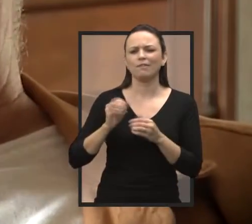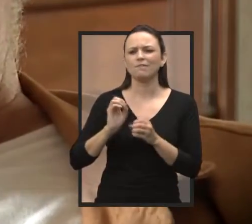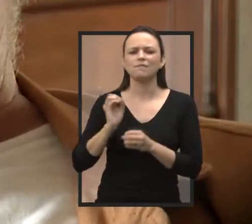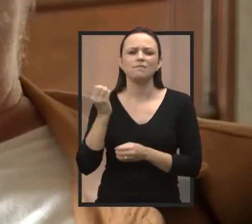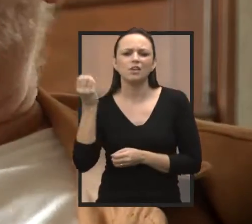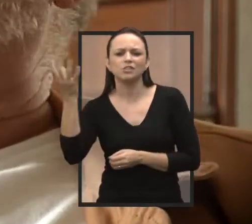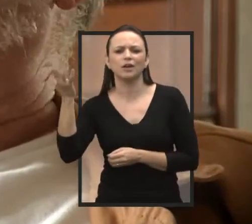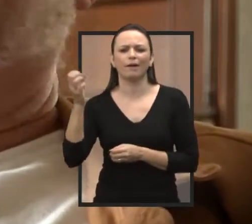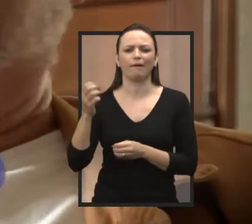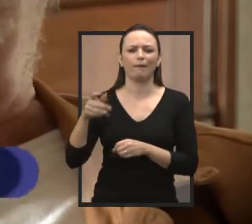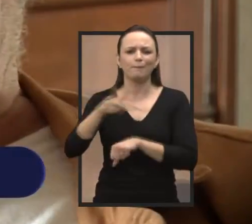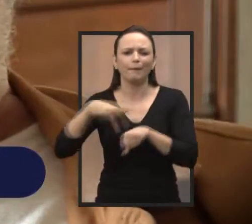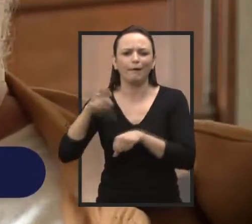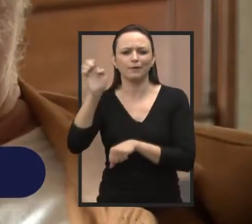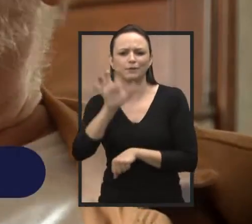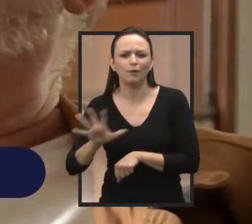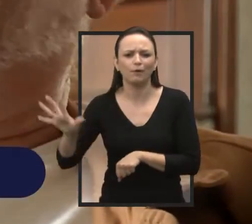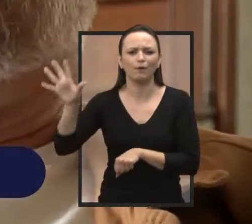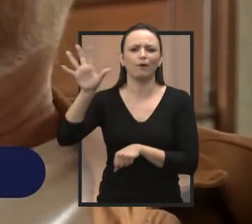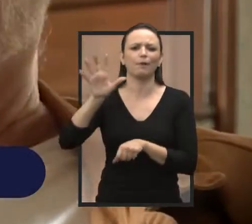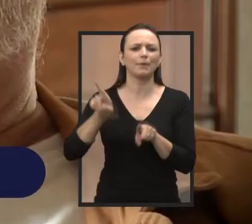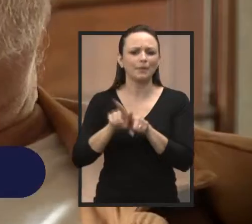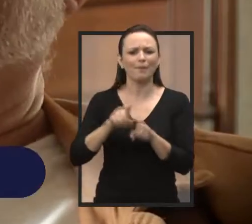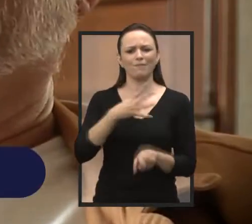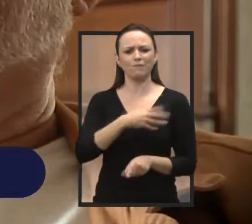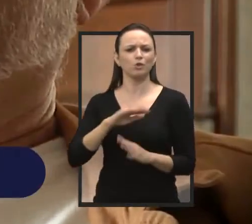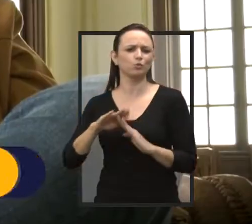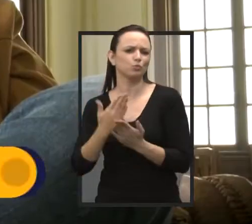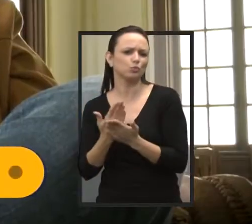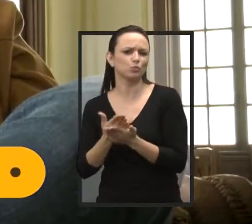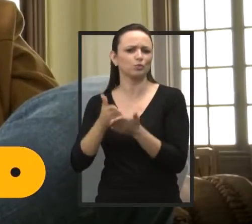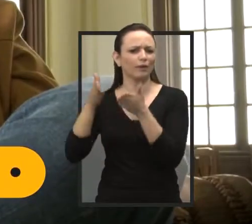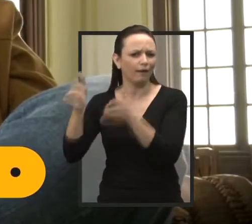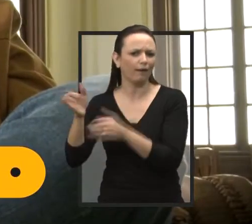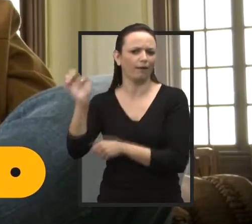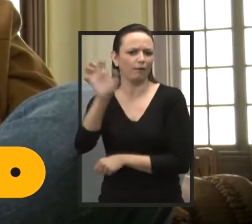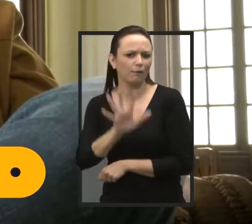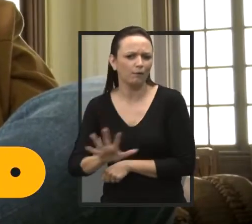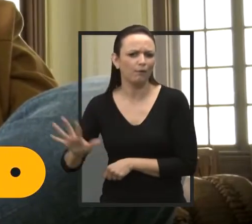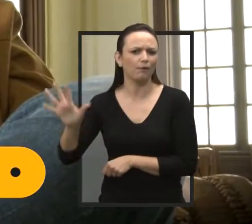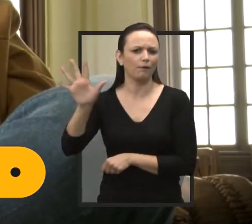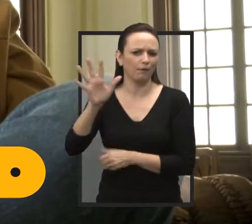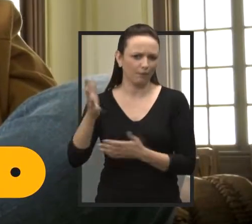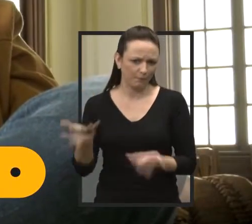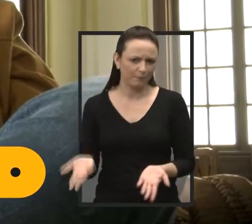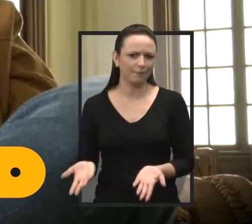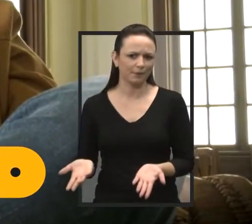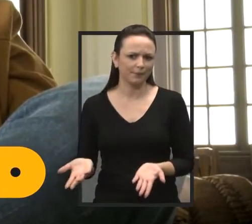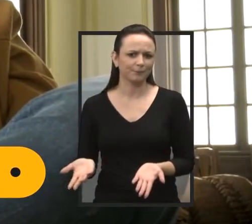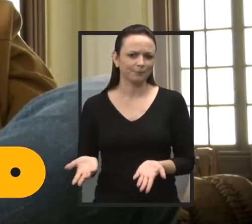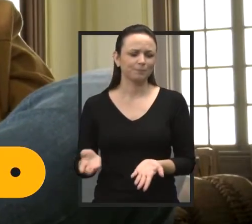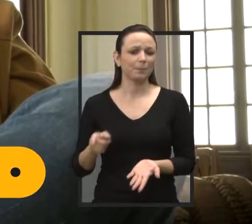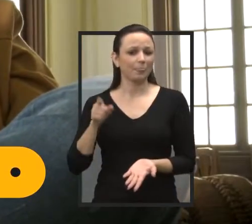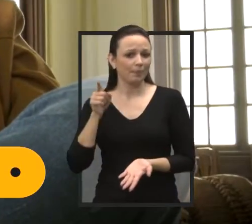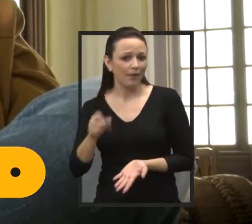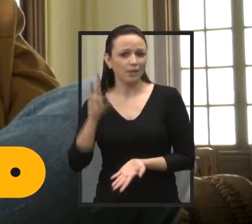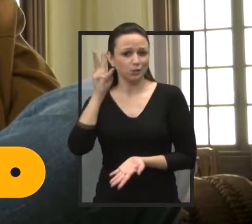ia para a Europa, ou mandava os filhos estudarem na Europa, passeavam por lá. E isso foi uma cultura que acabou